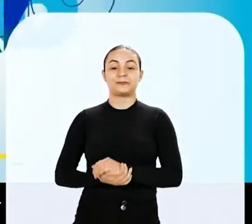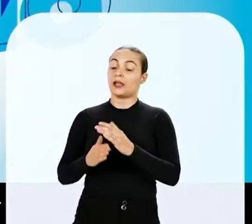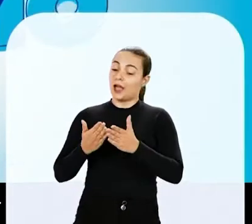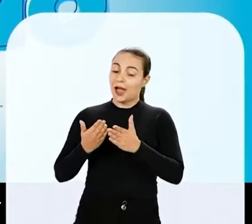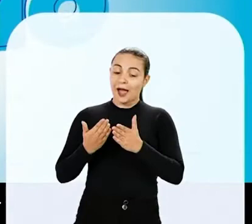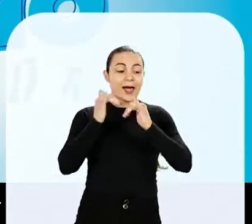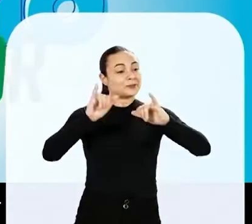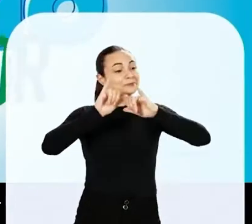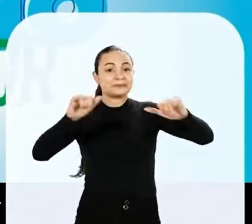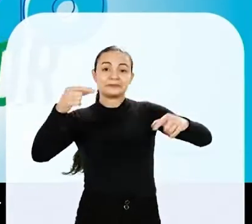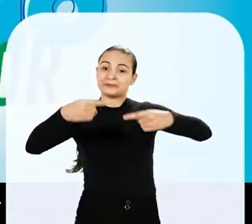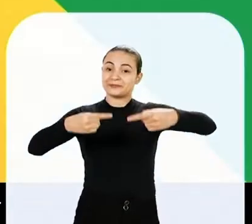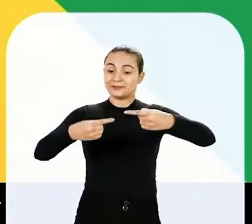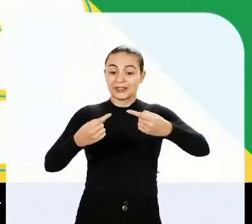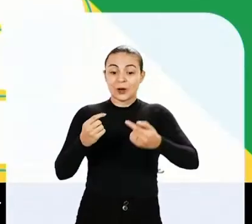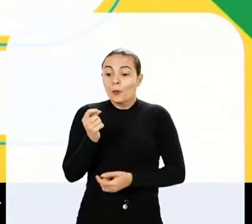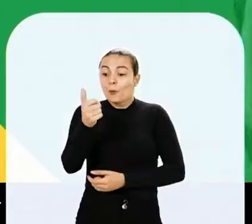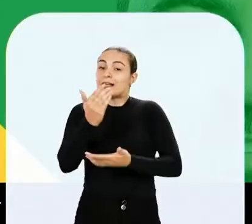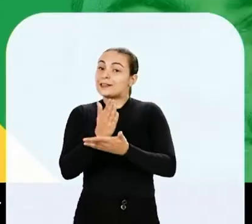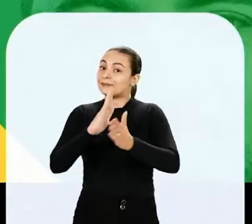Marcos Rogério,